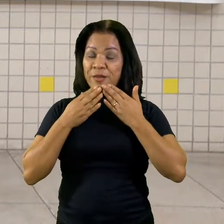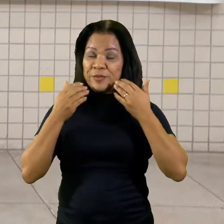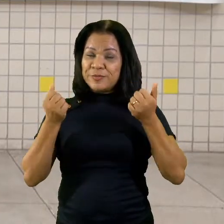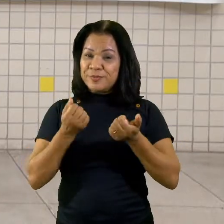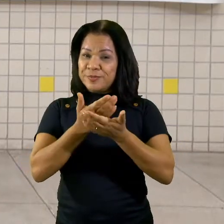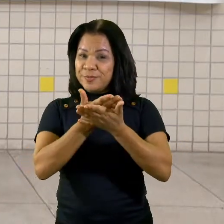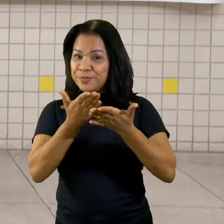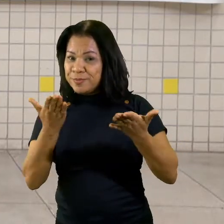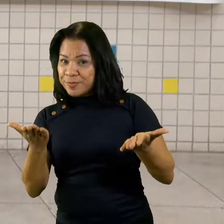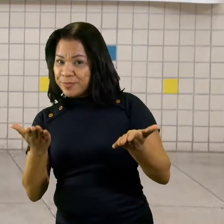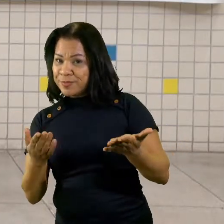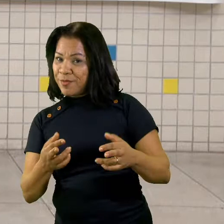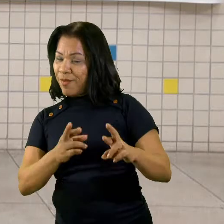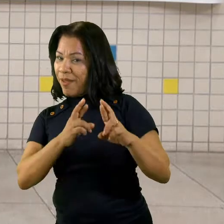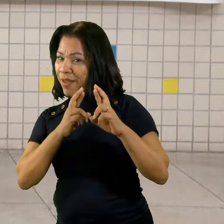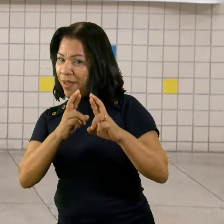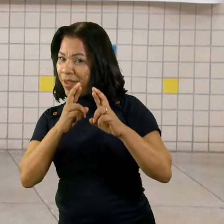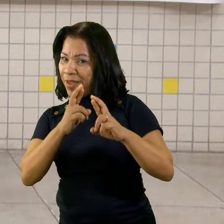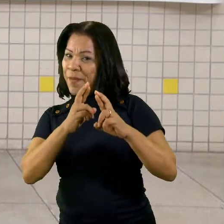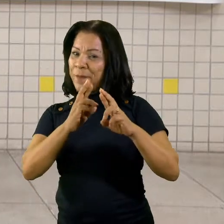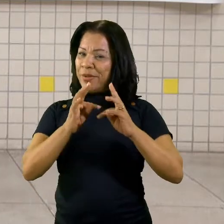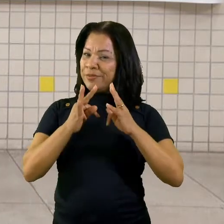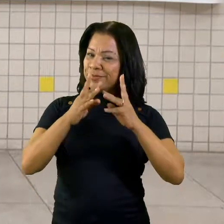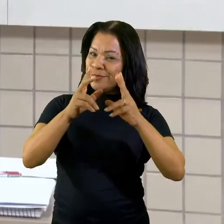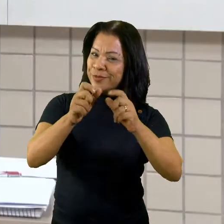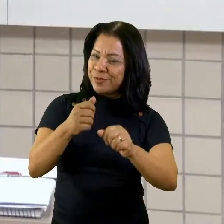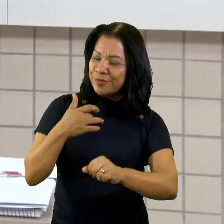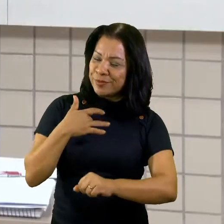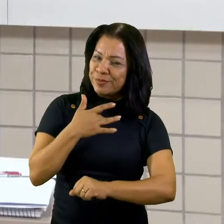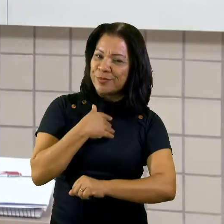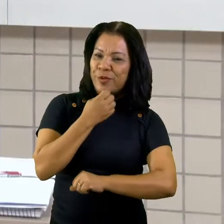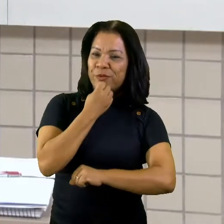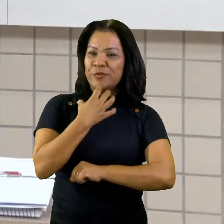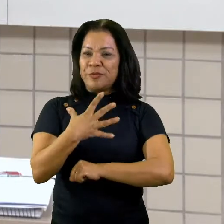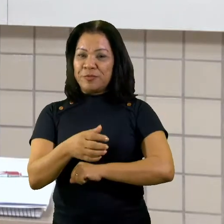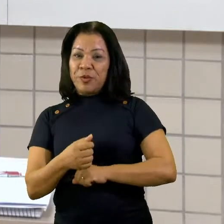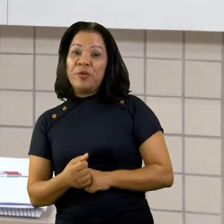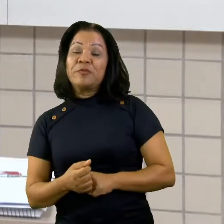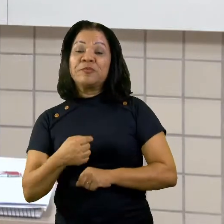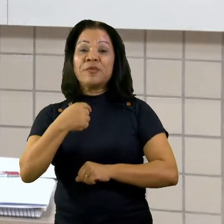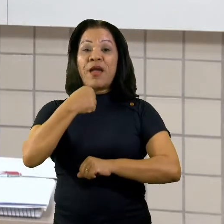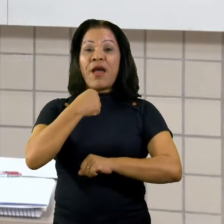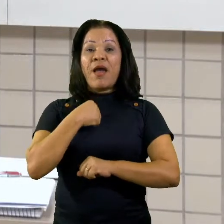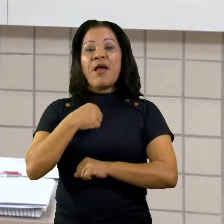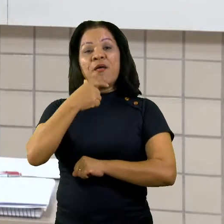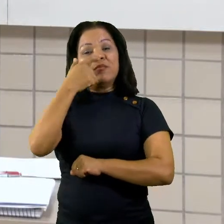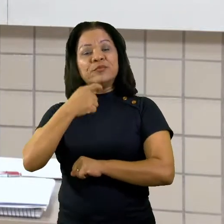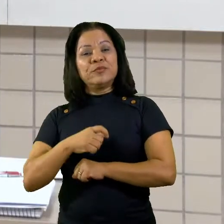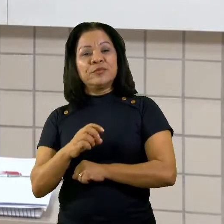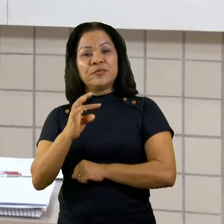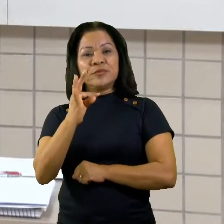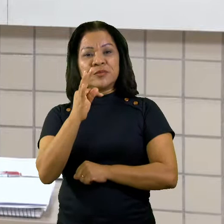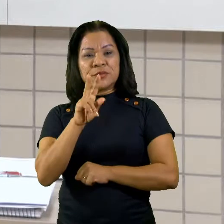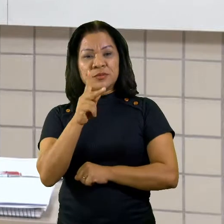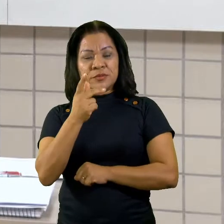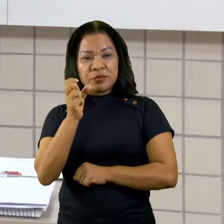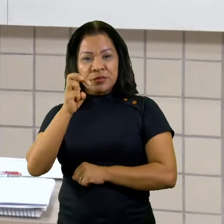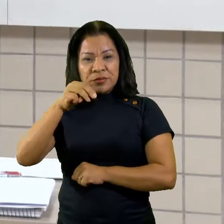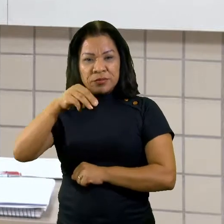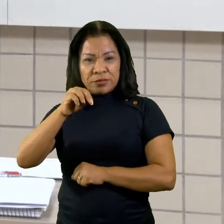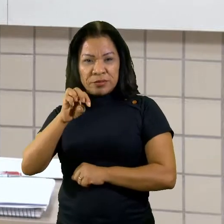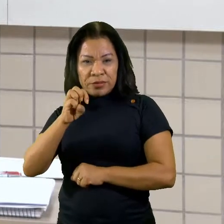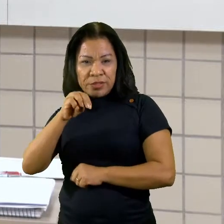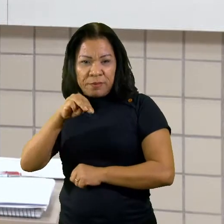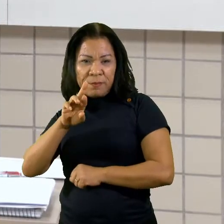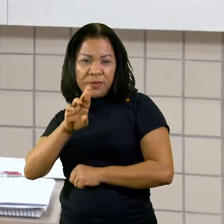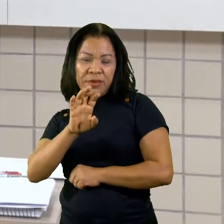vocês? Eu realmente espero que todo mundo esteja bem. Sou eu novamente, a professora Tamires, professora da ETI Vinícius de Moraes, da